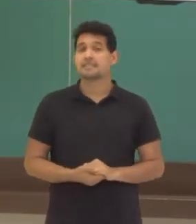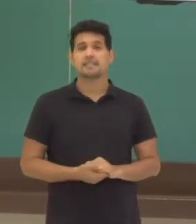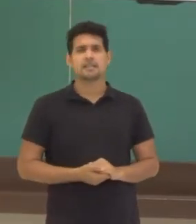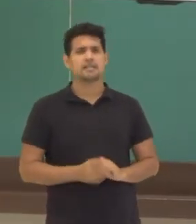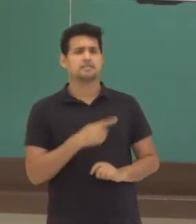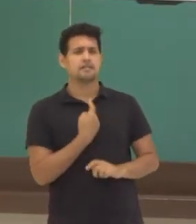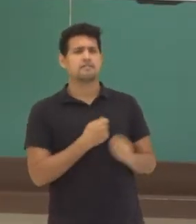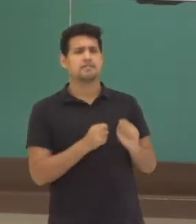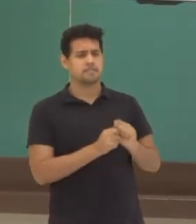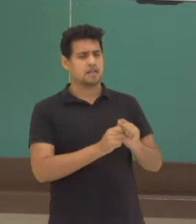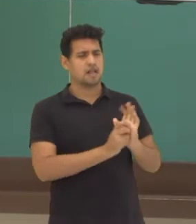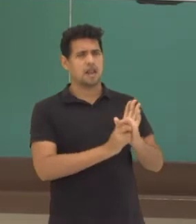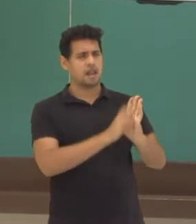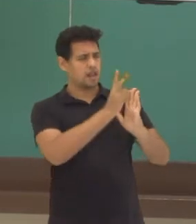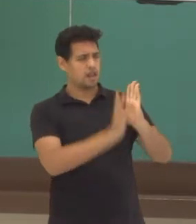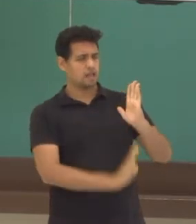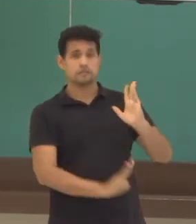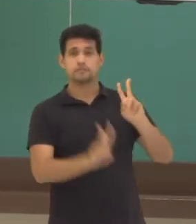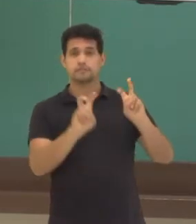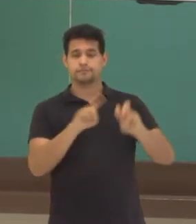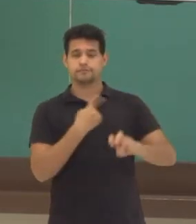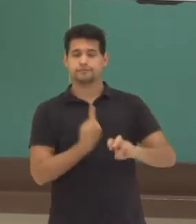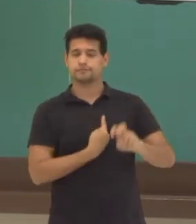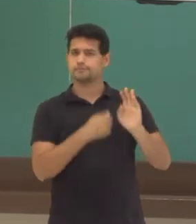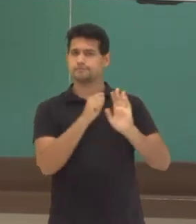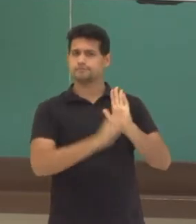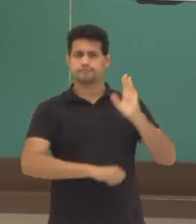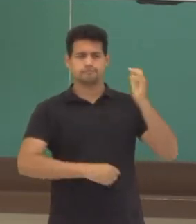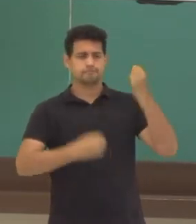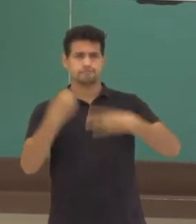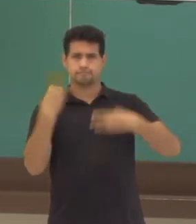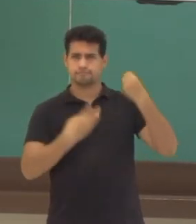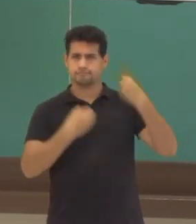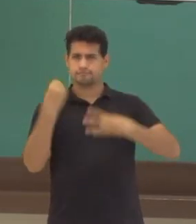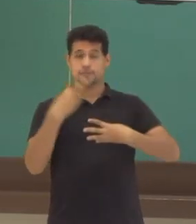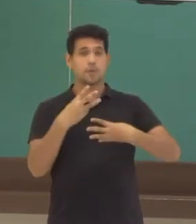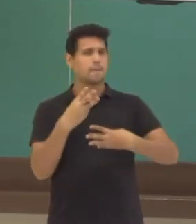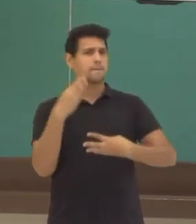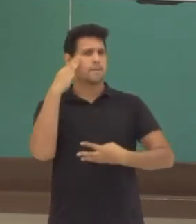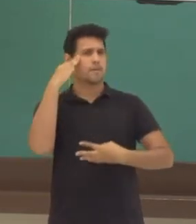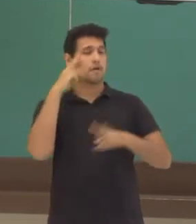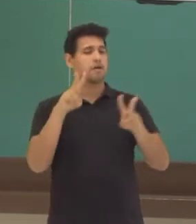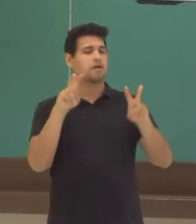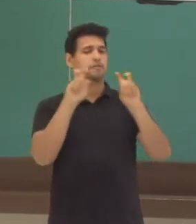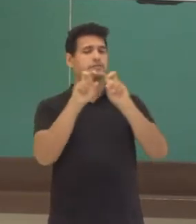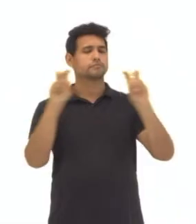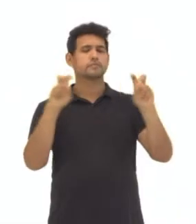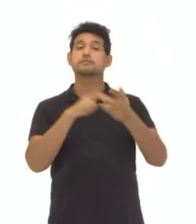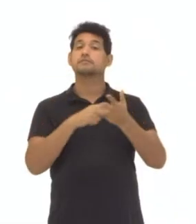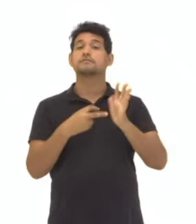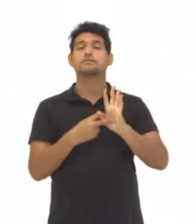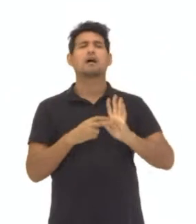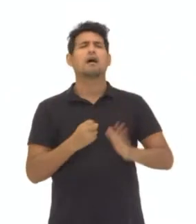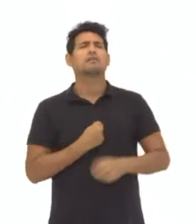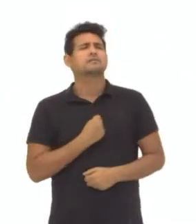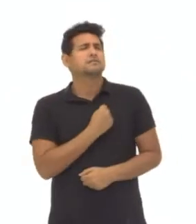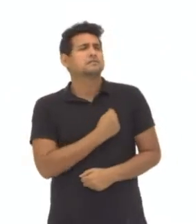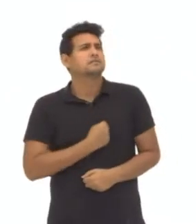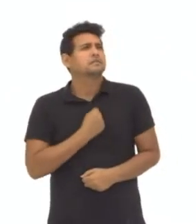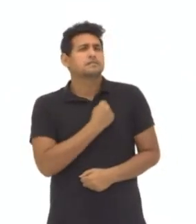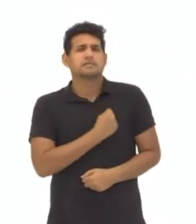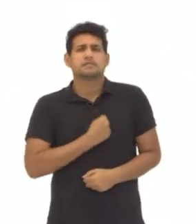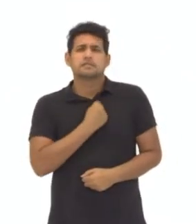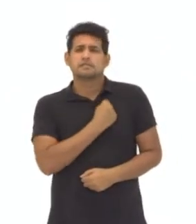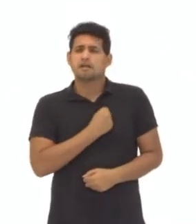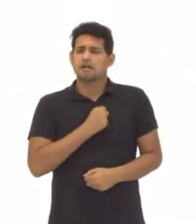a leitura de um trecho aqui, né, do nosso texto de relato de memórias. O título é o seguinte: Que saudades